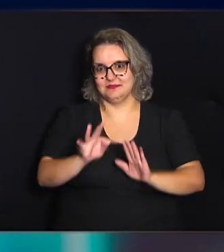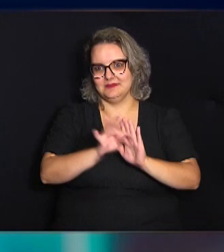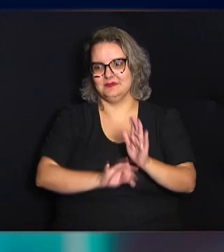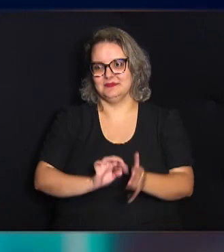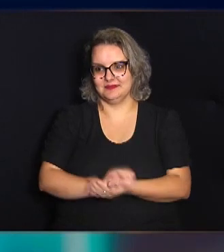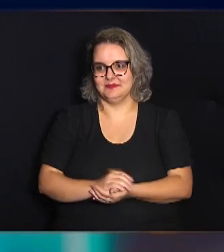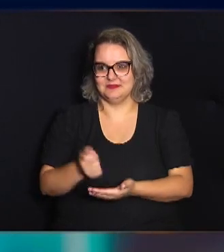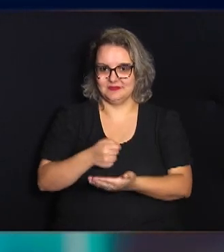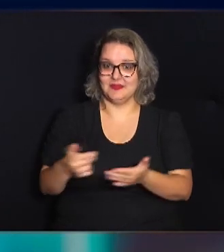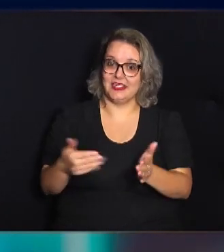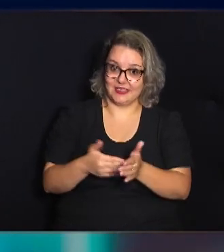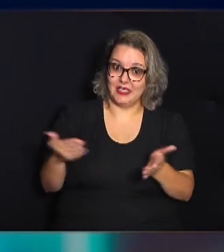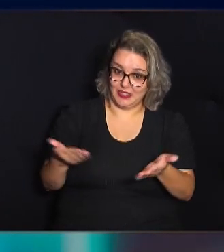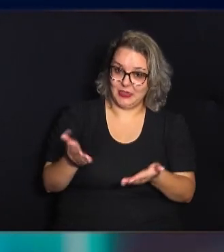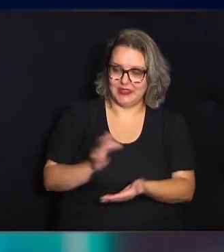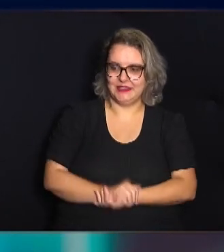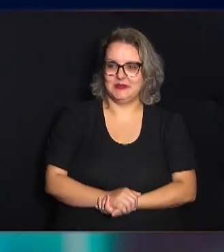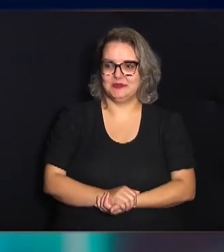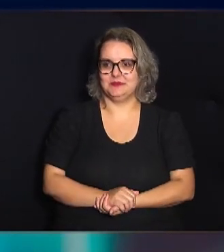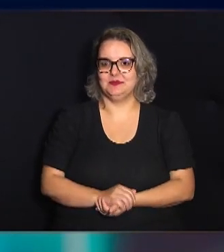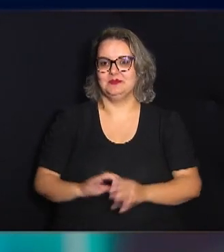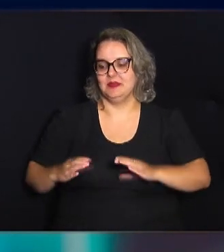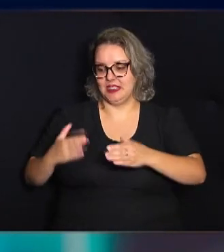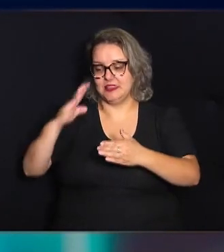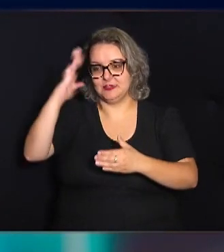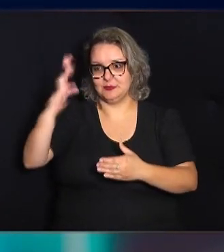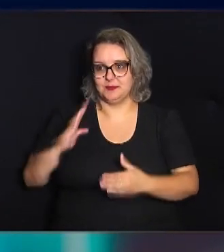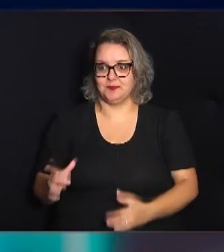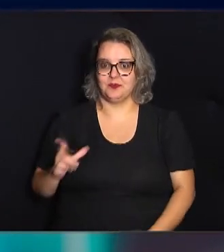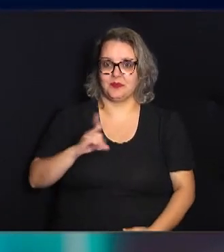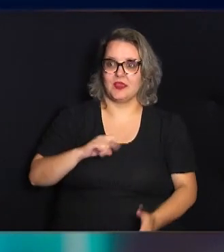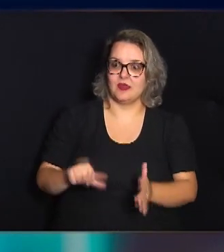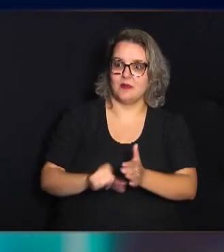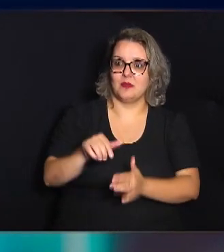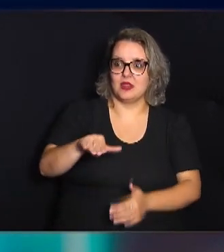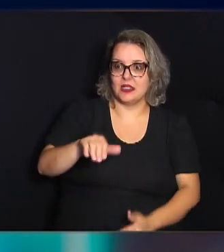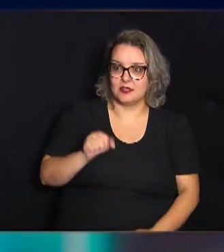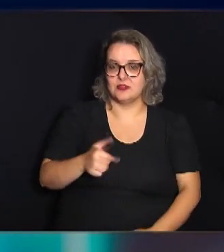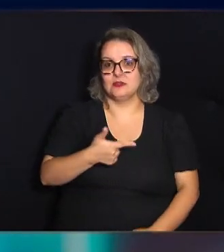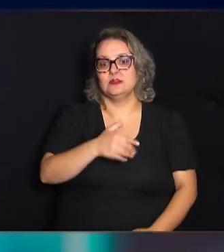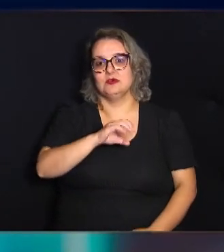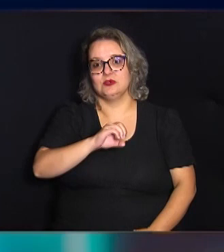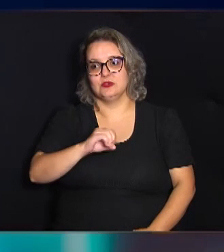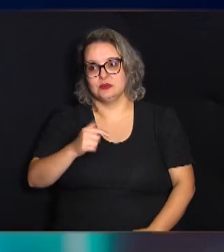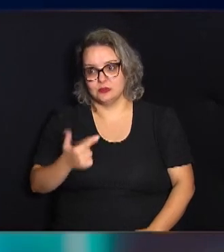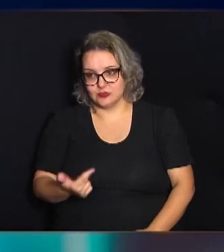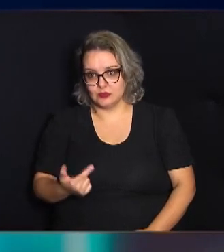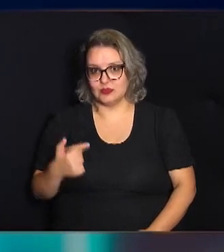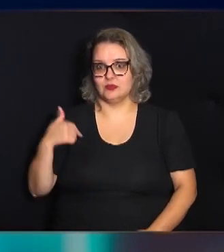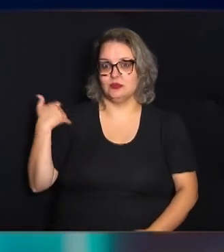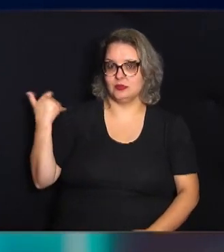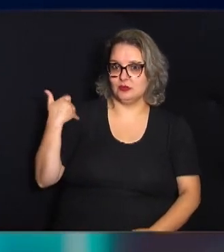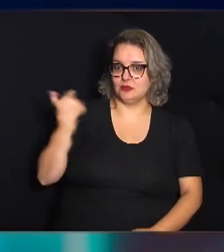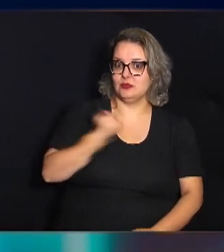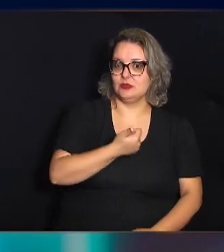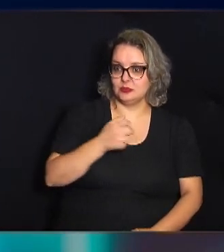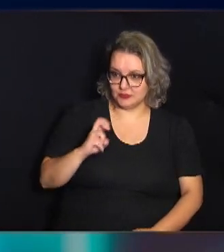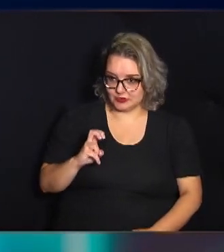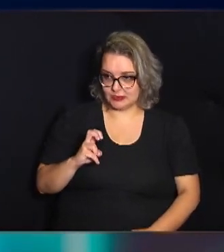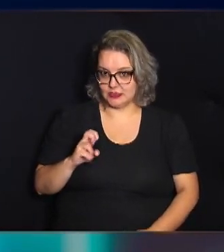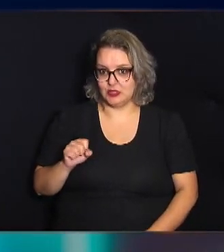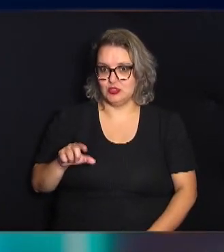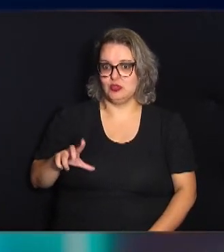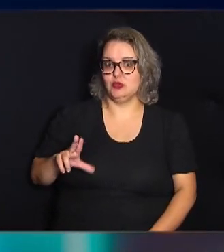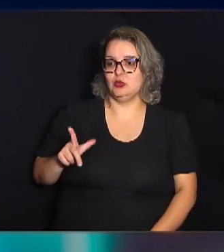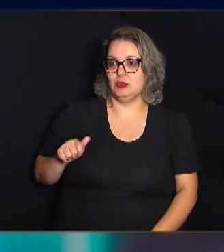e até agora. Pela seleção brasileira, teve a primeira convocação em 2002, aos 15 anos, para o Sul-Americano